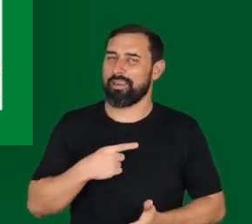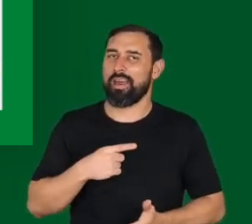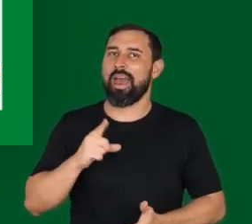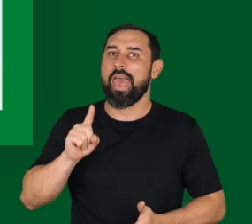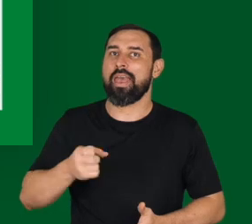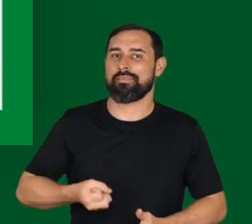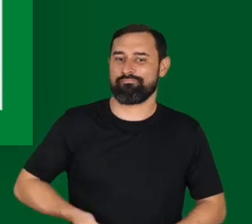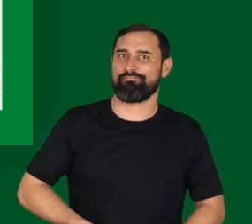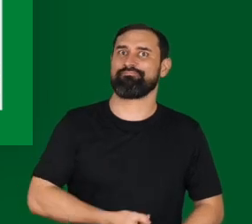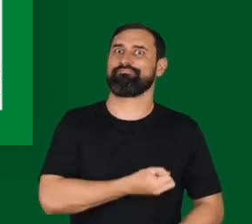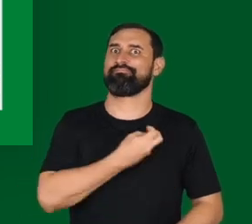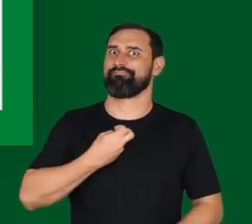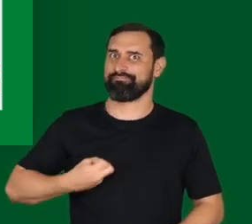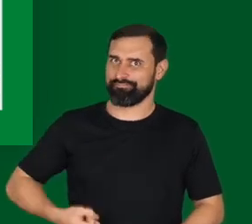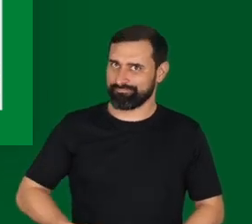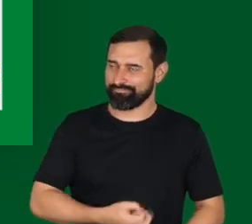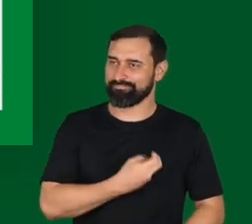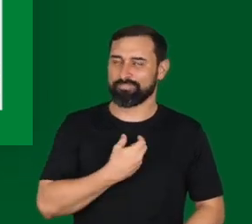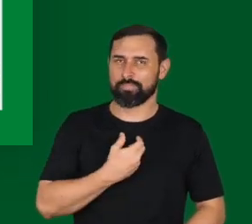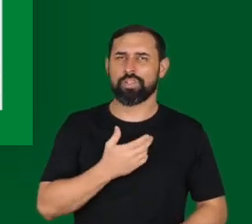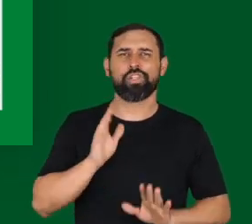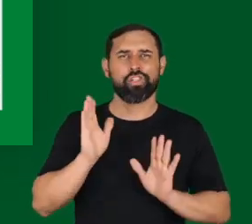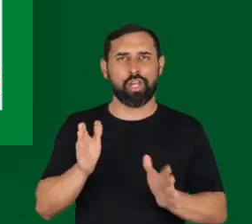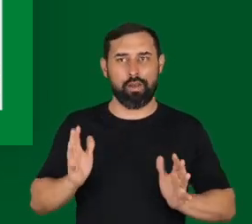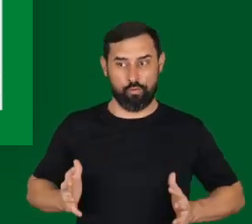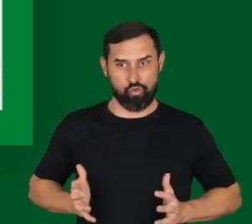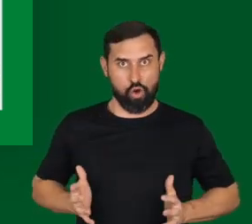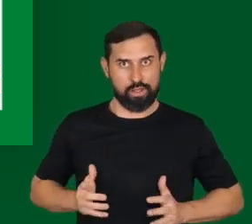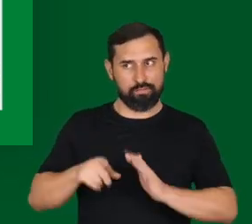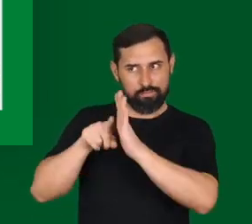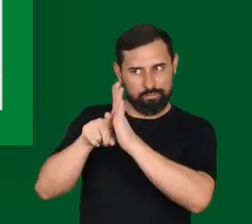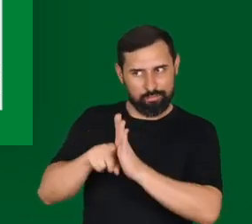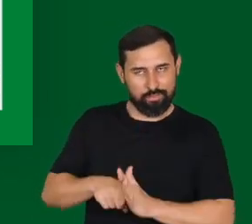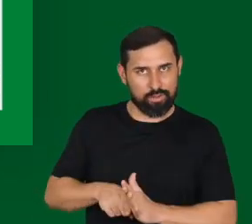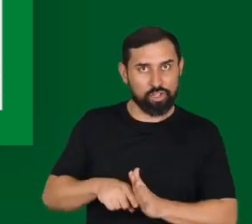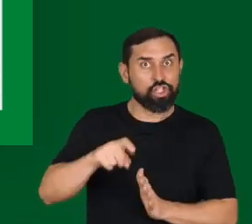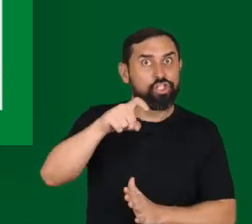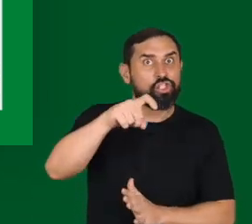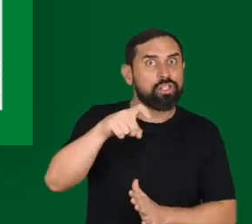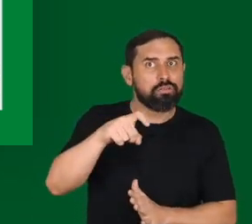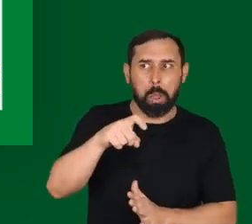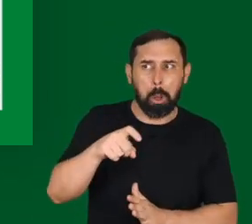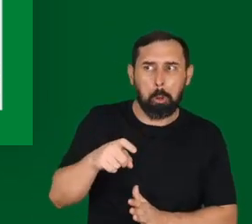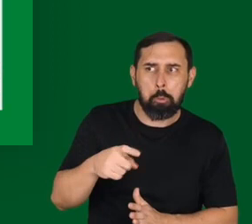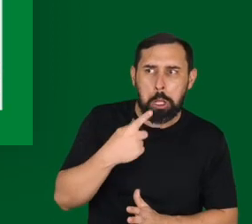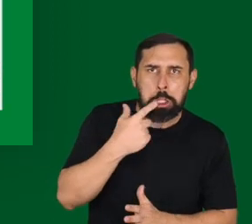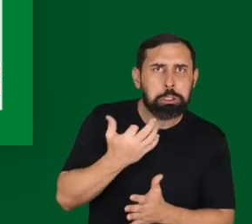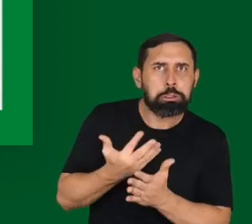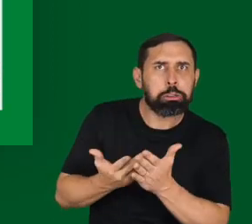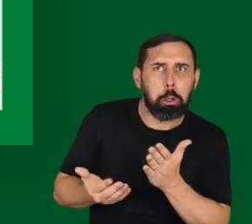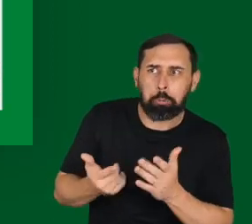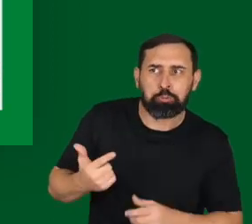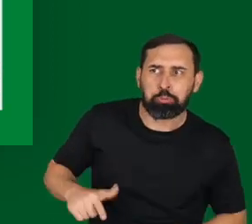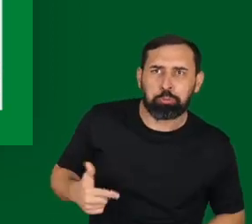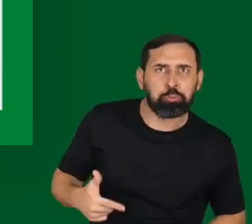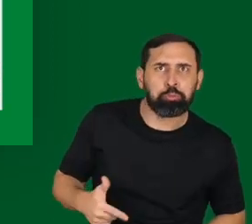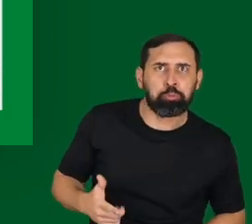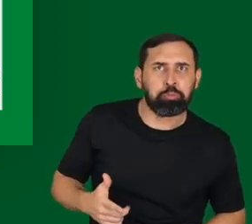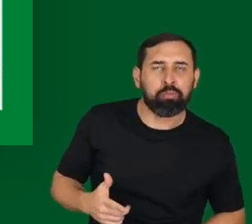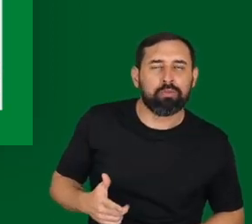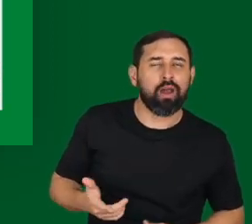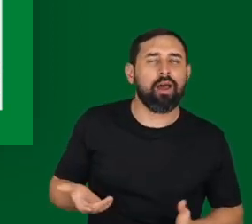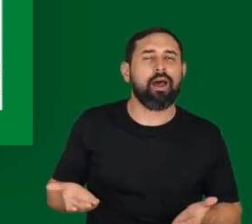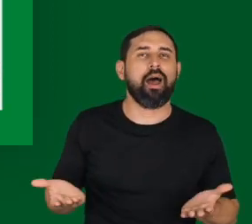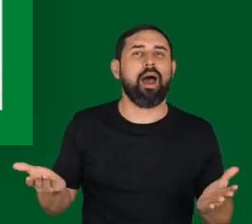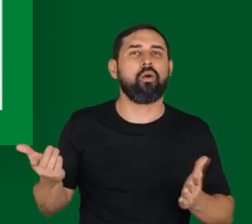ali. São sinais de choque hipovolêmico. Eu já avaliei o tórax, eu já avaliei o X, não tinha